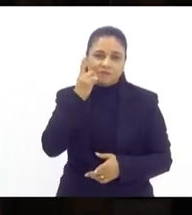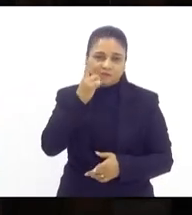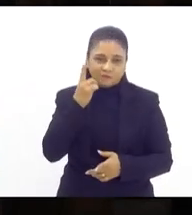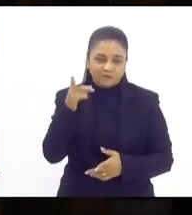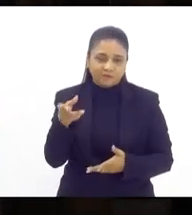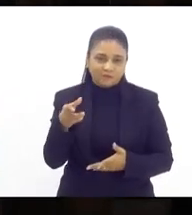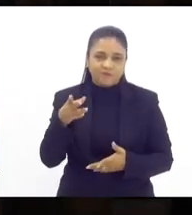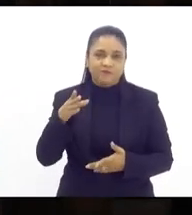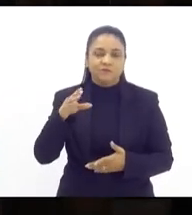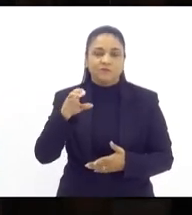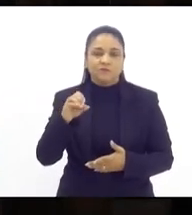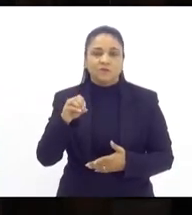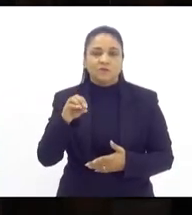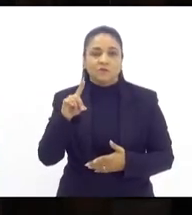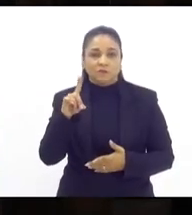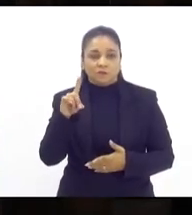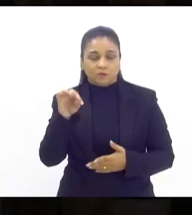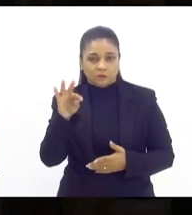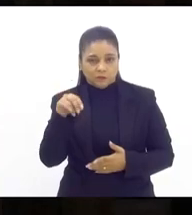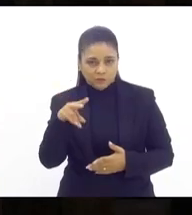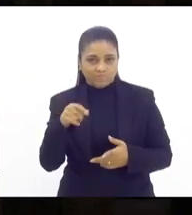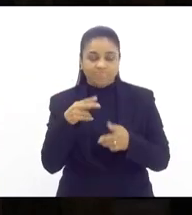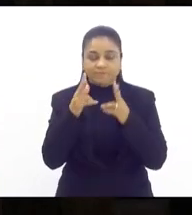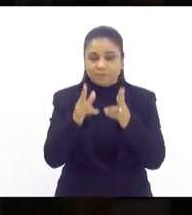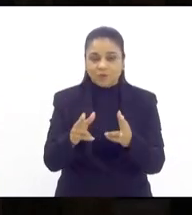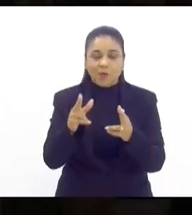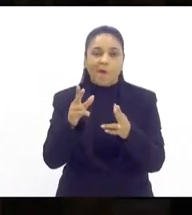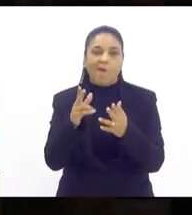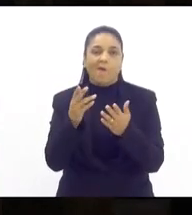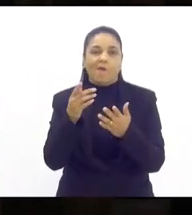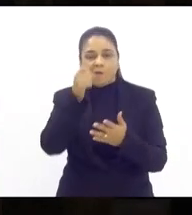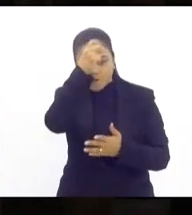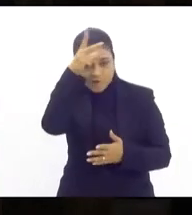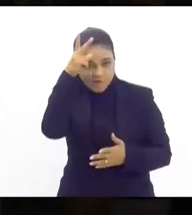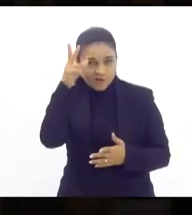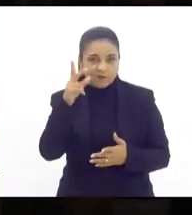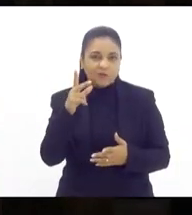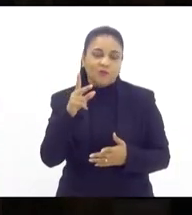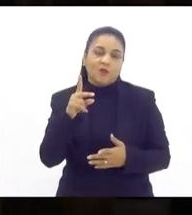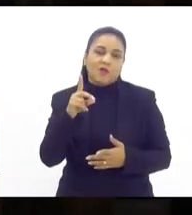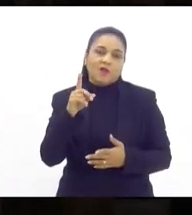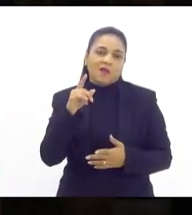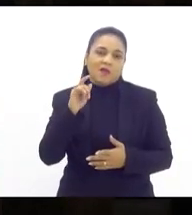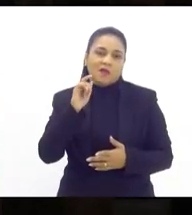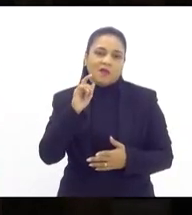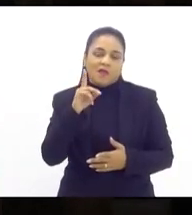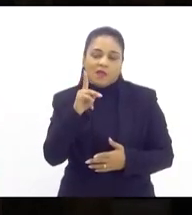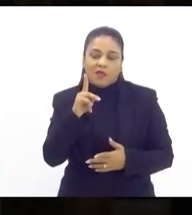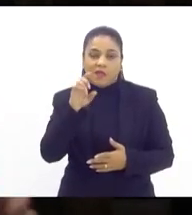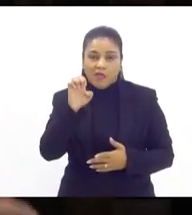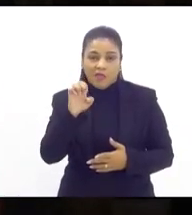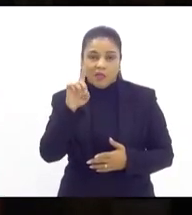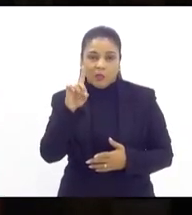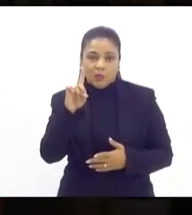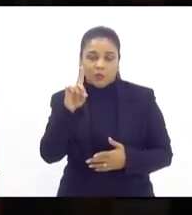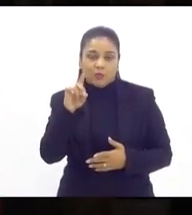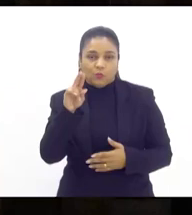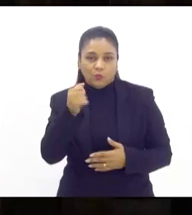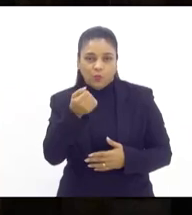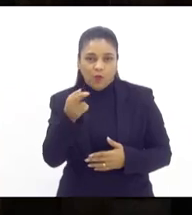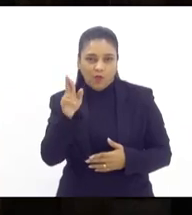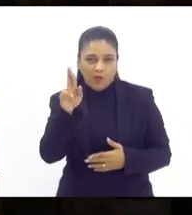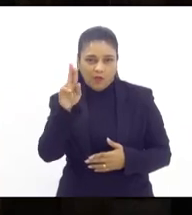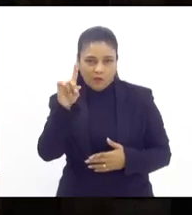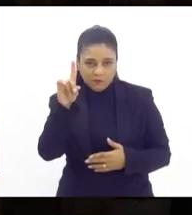você tá comparando pais com Eduardo Paes Então são situações diferentes também a desculpa normalmente